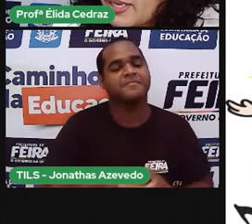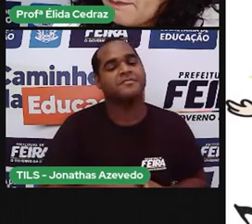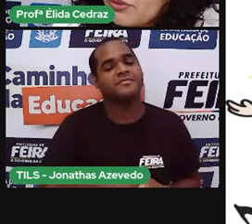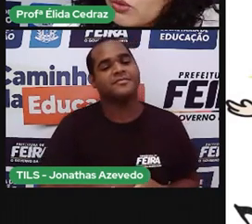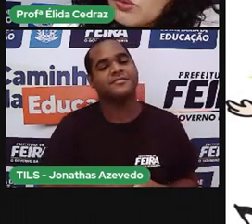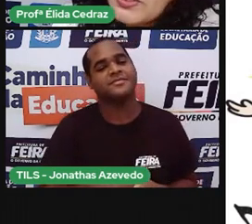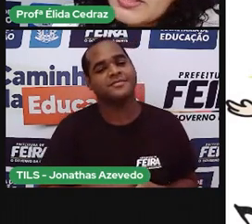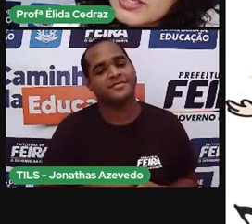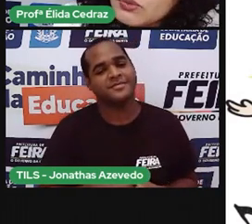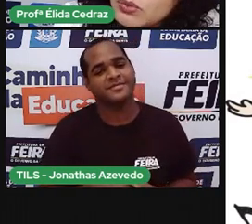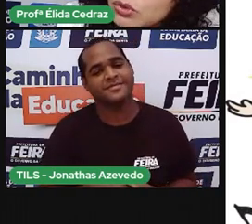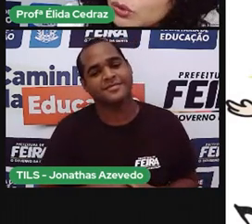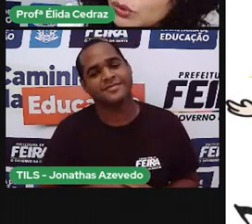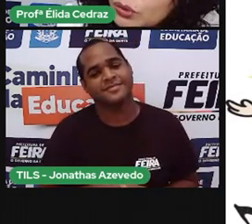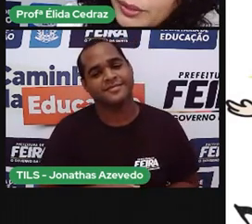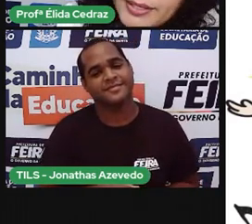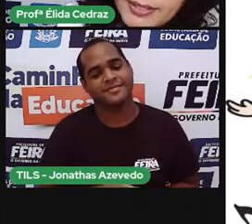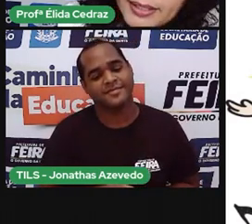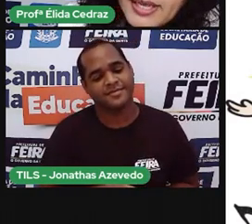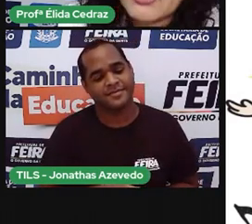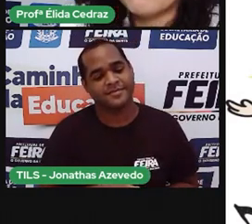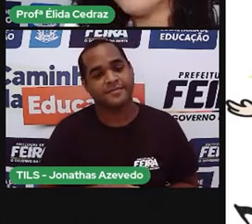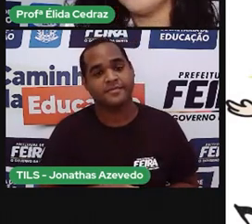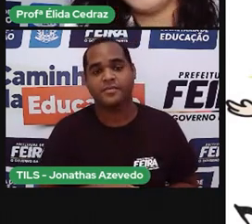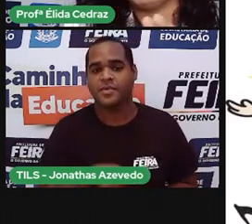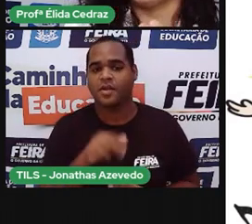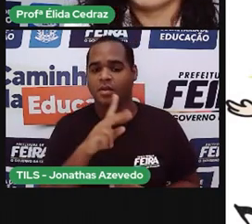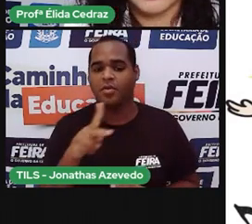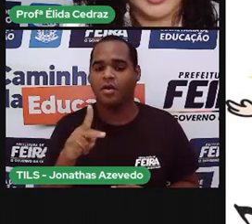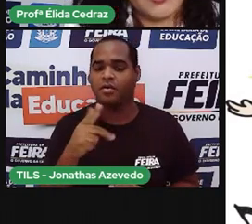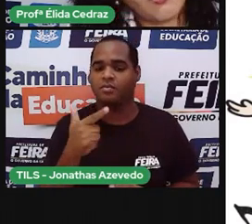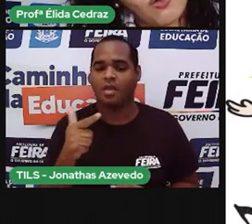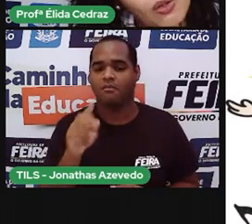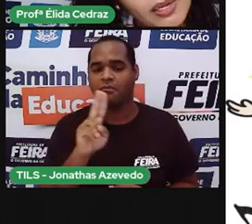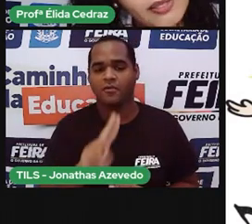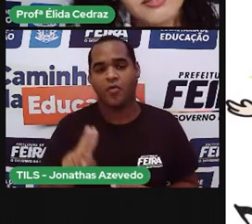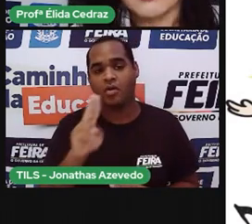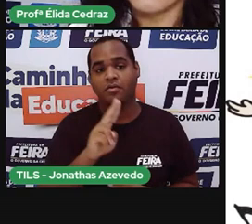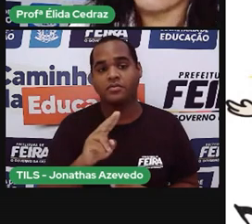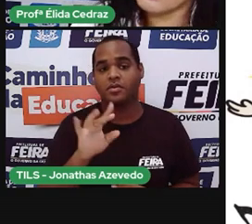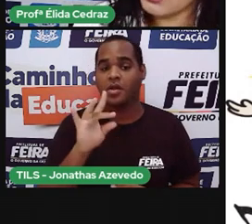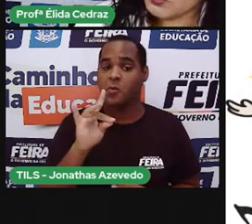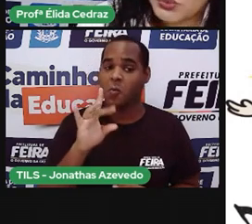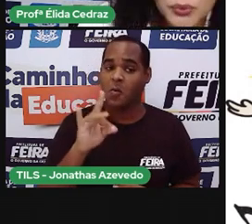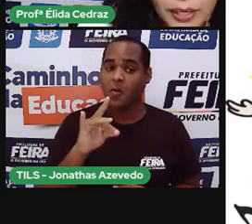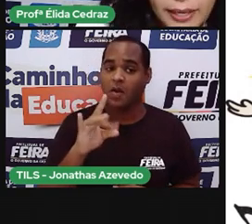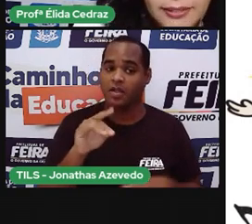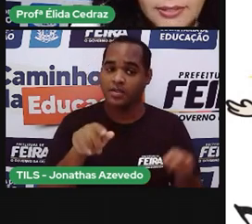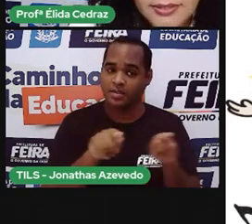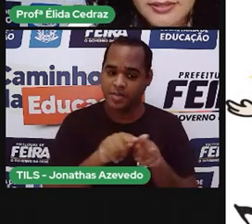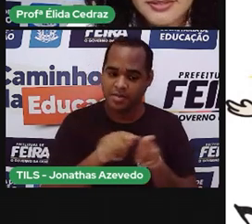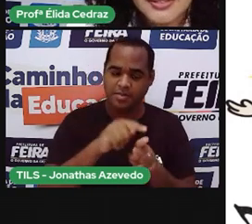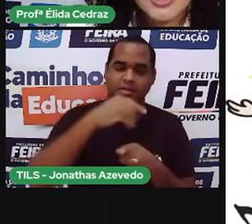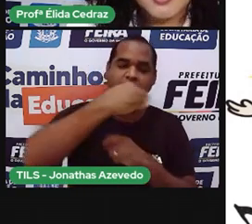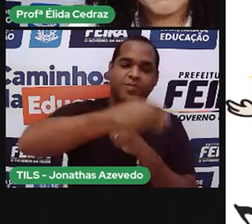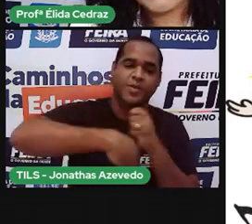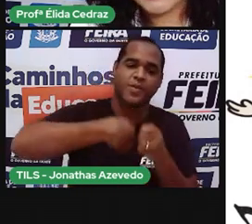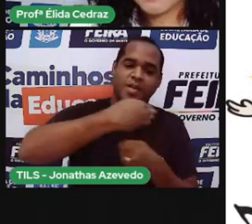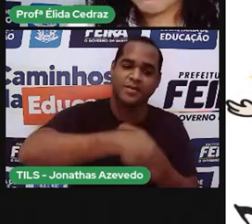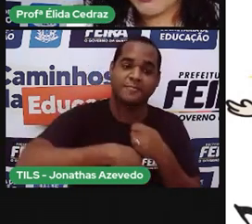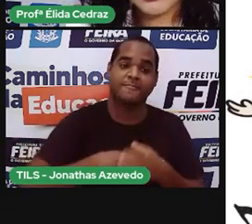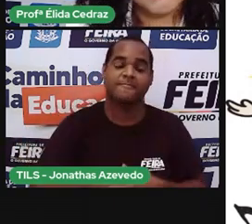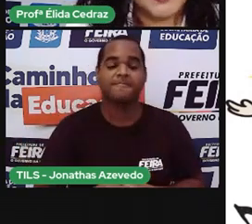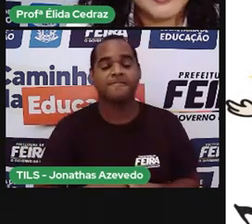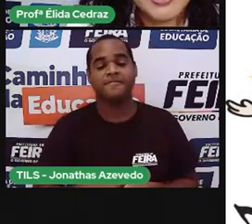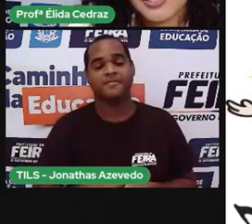coisa aqui que a Pro não usou reciclado foi a cola e o durex. Mas